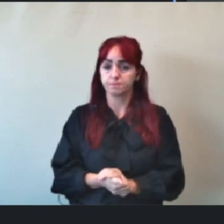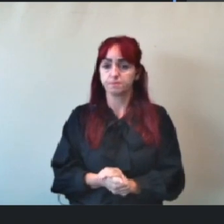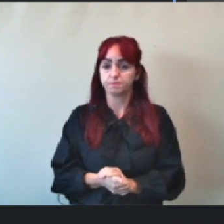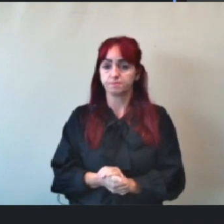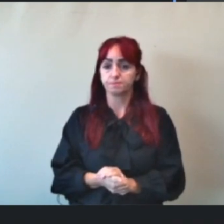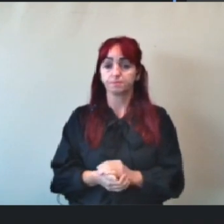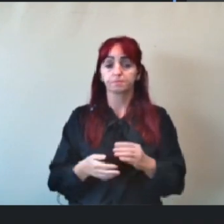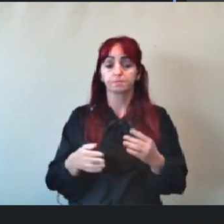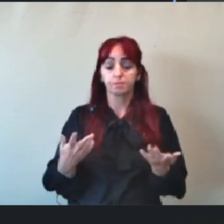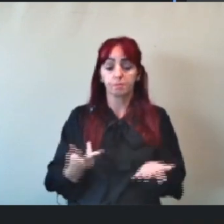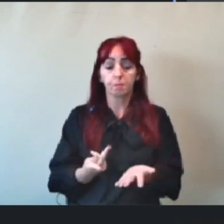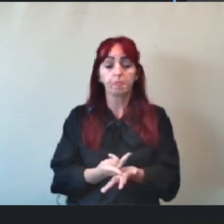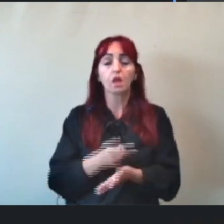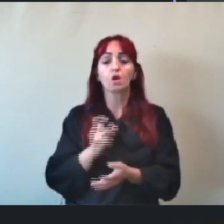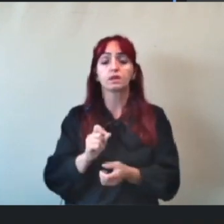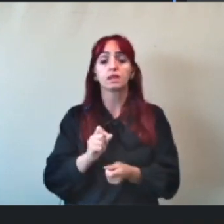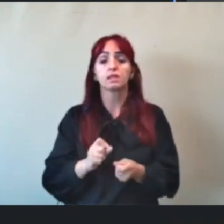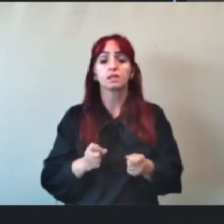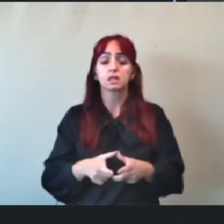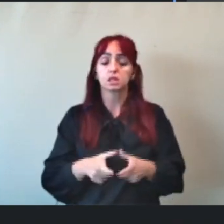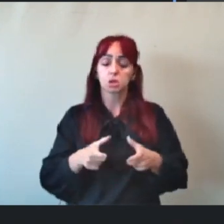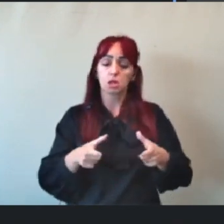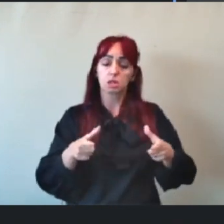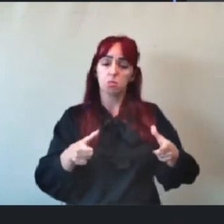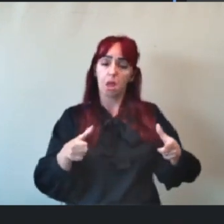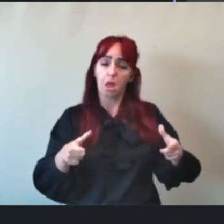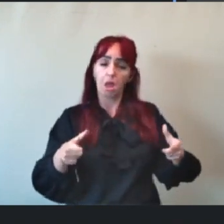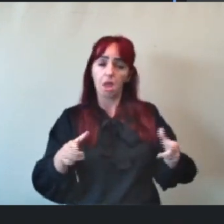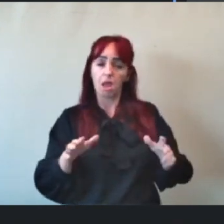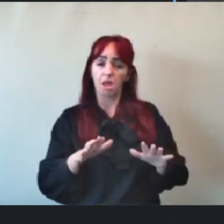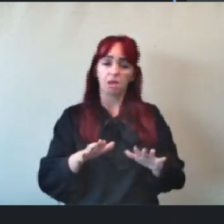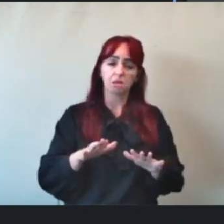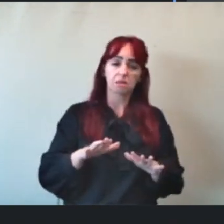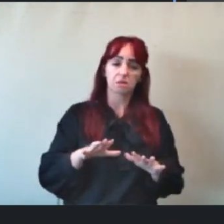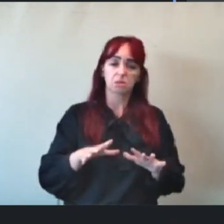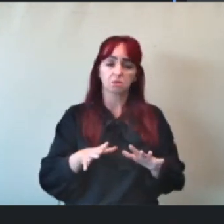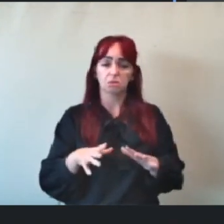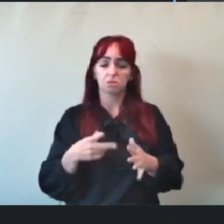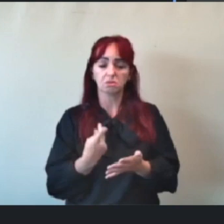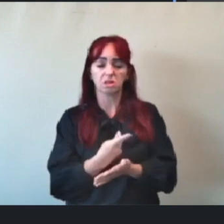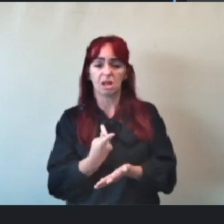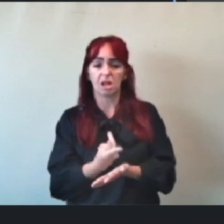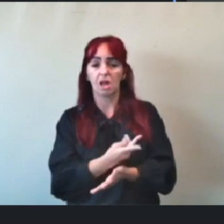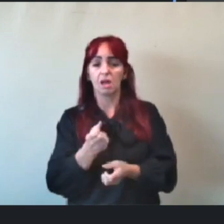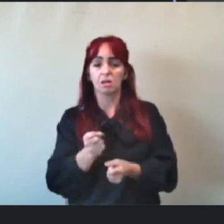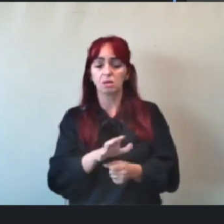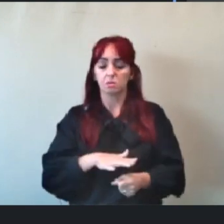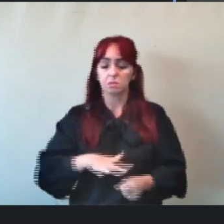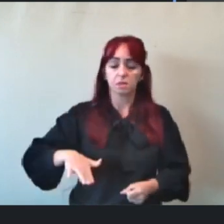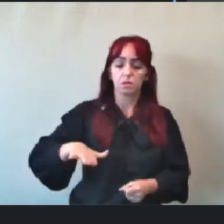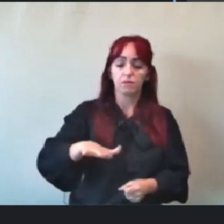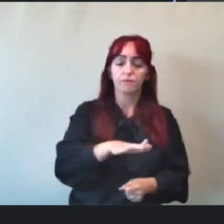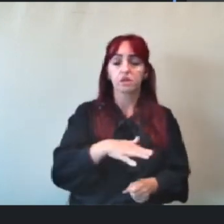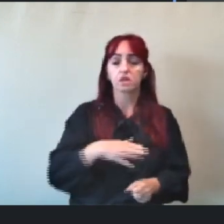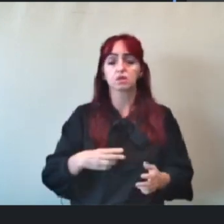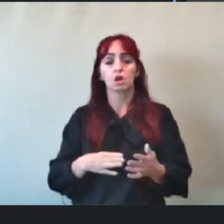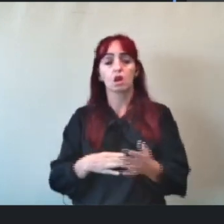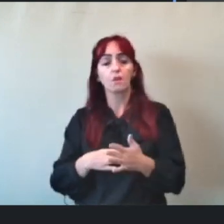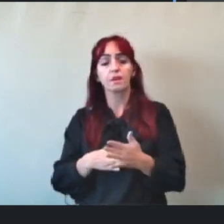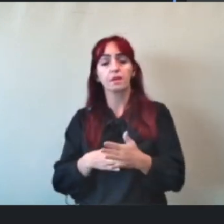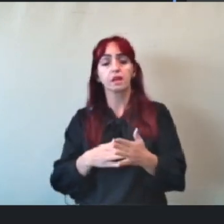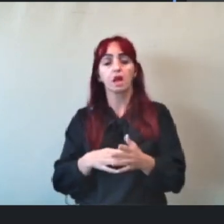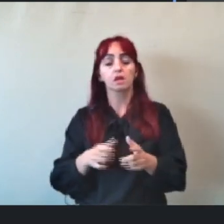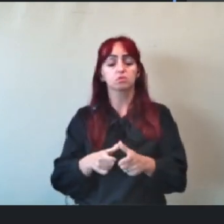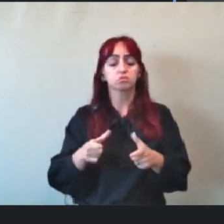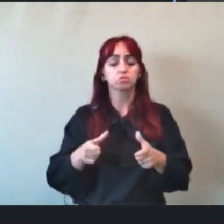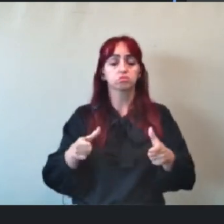Acontece que esse crescimento desordenado, né, o espaço físico limitado, com um crescimento